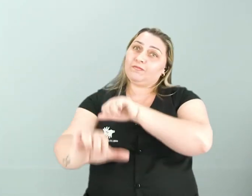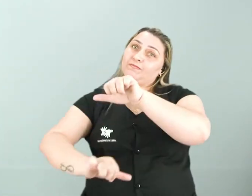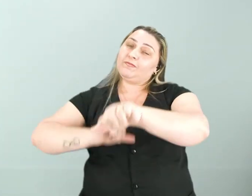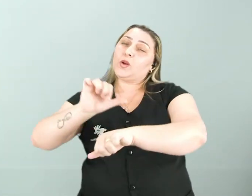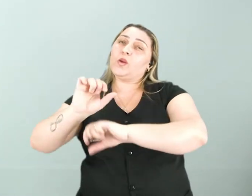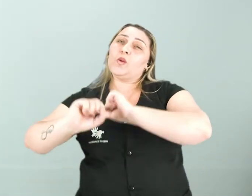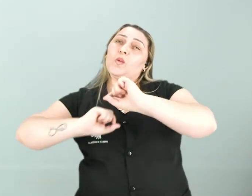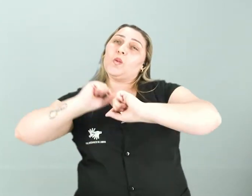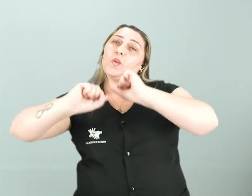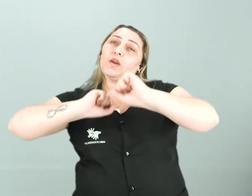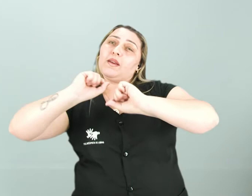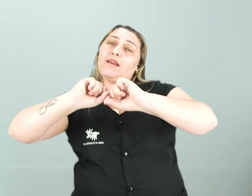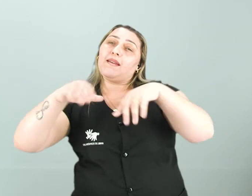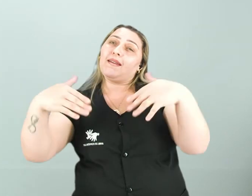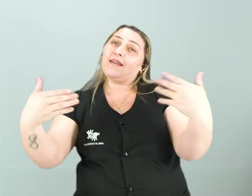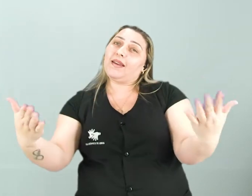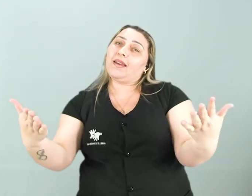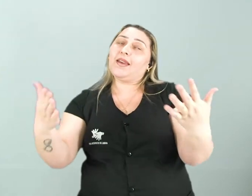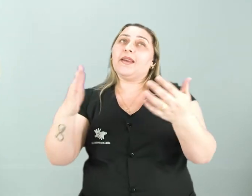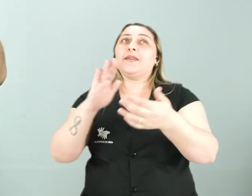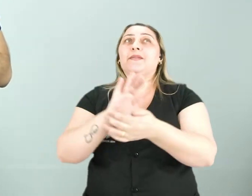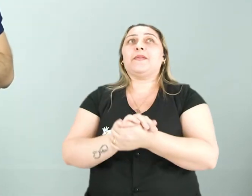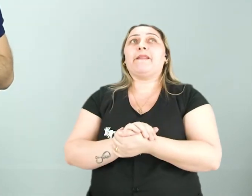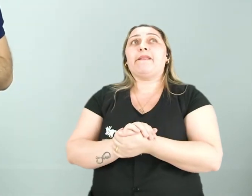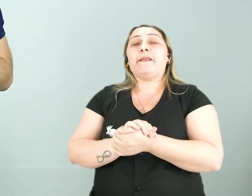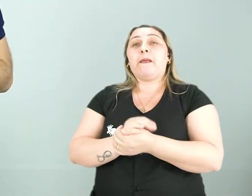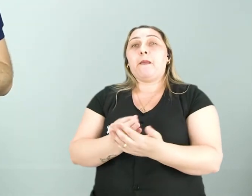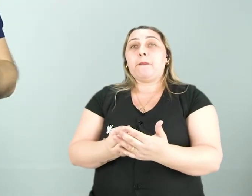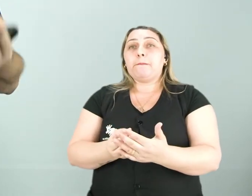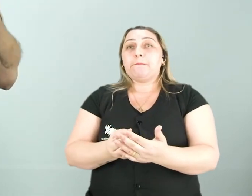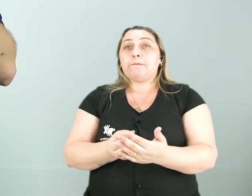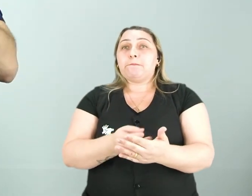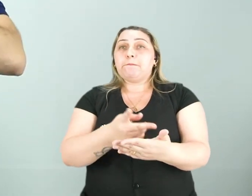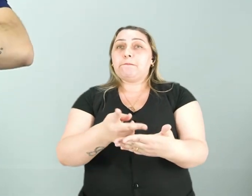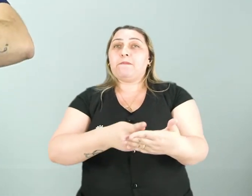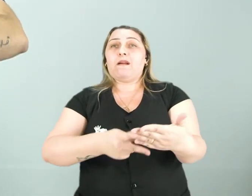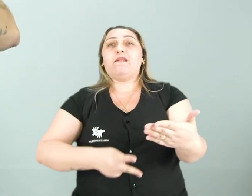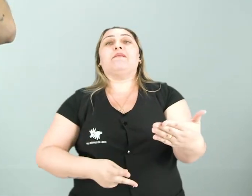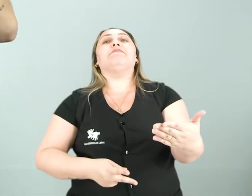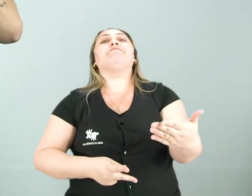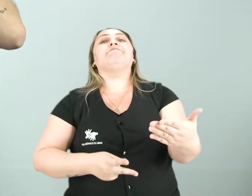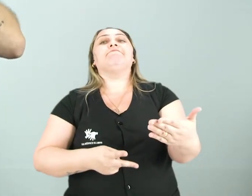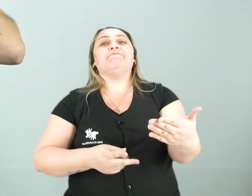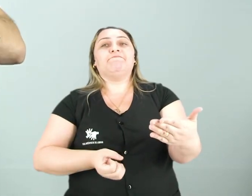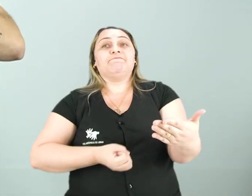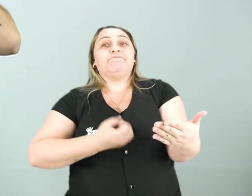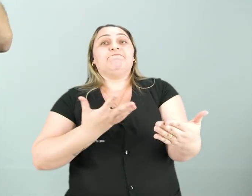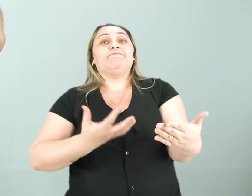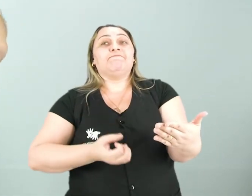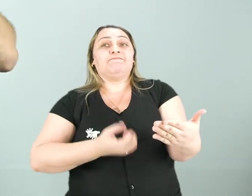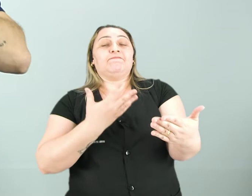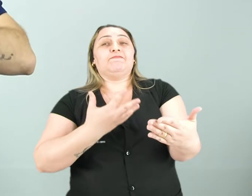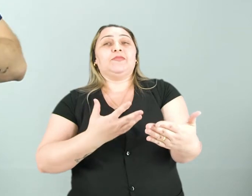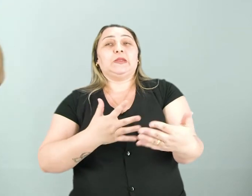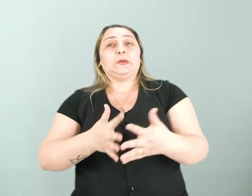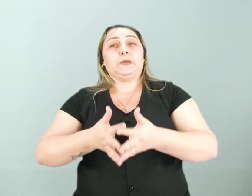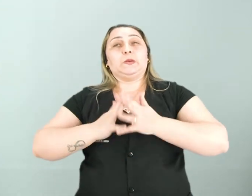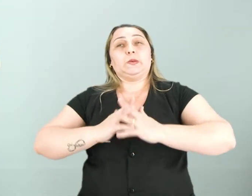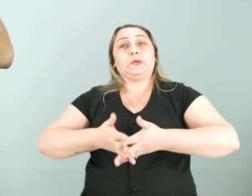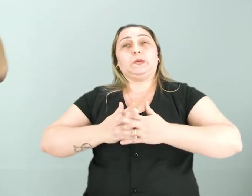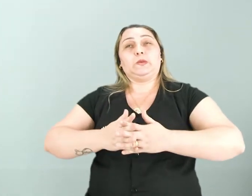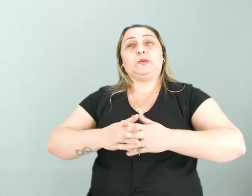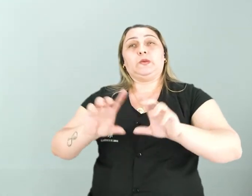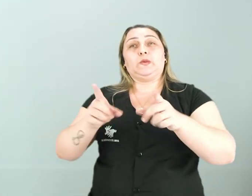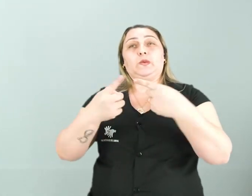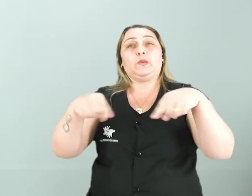em quê? Elas se transformam em poesia. E a poesia se confunde com a música e com o nosso